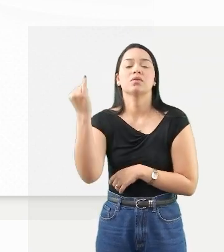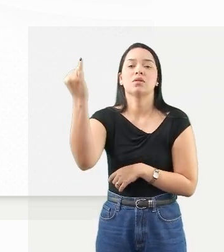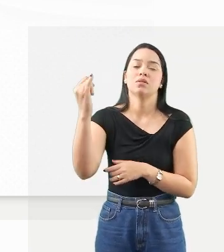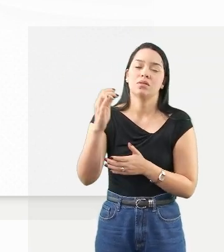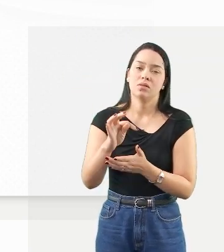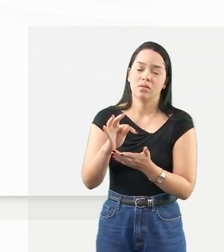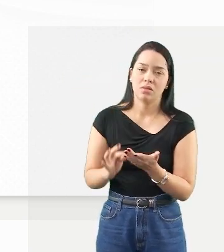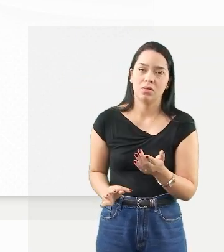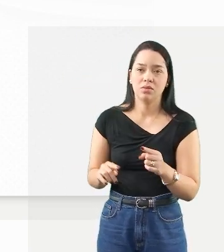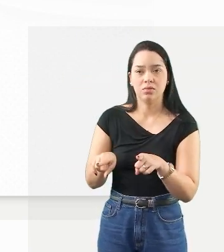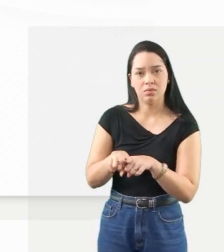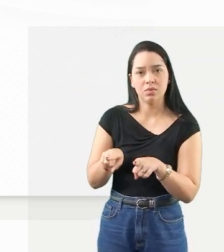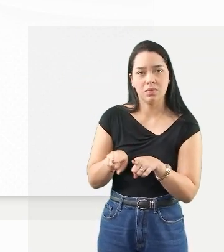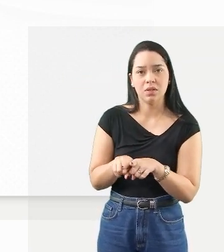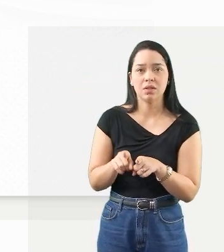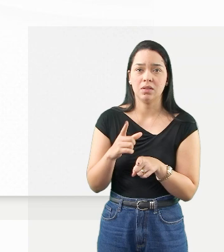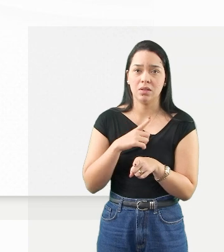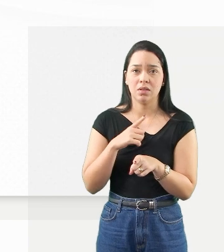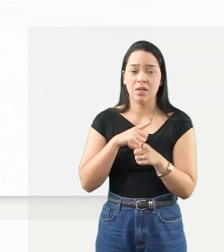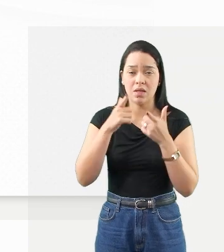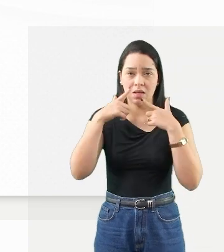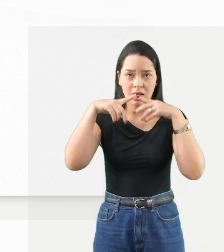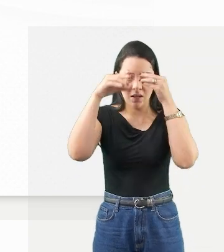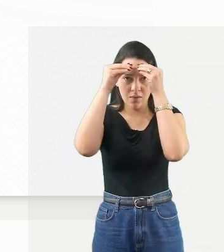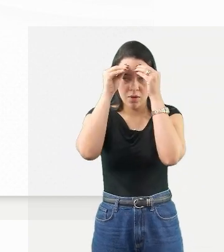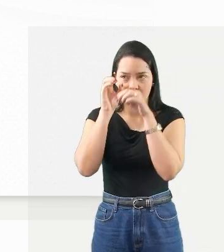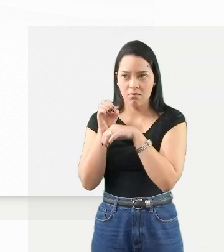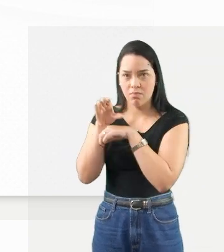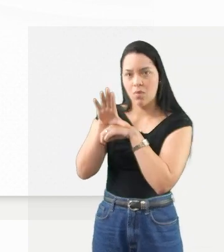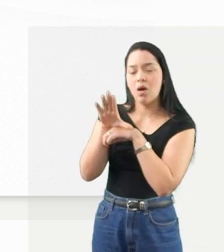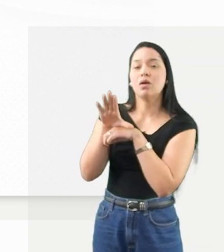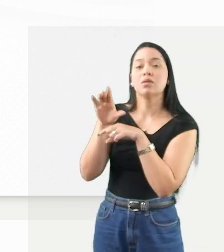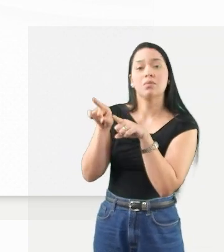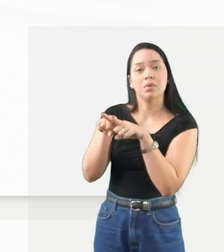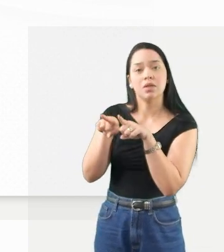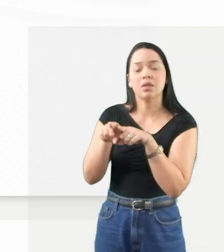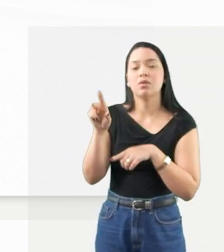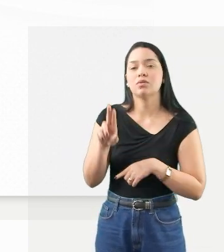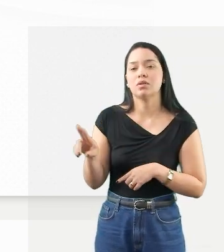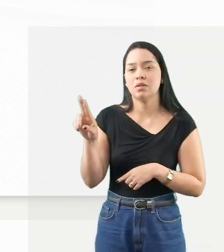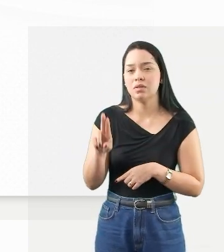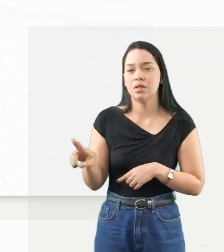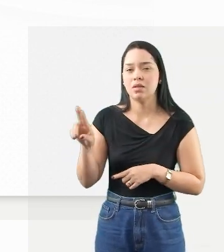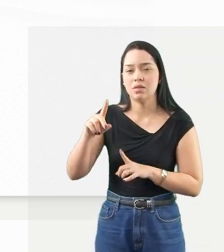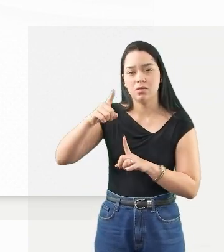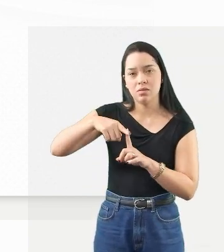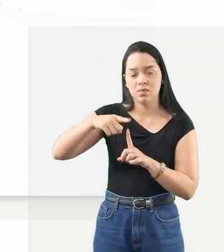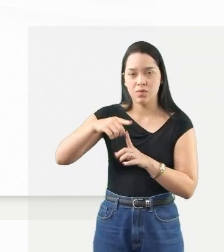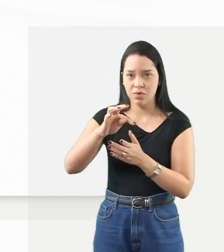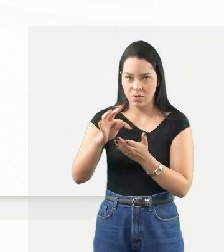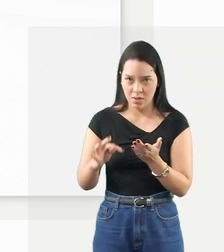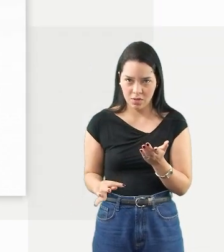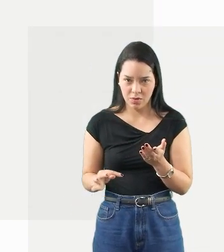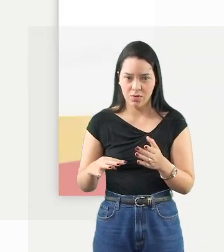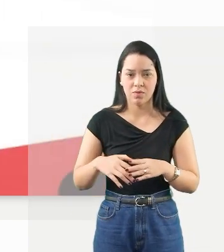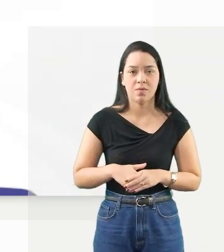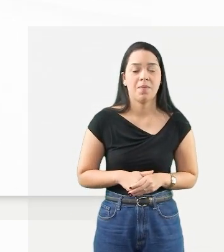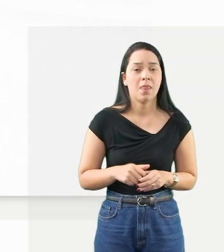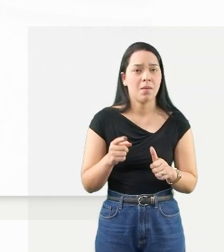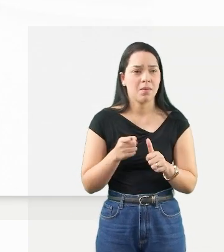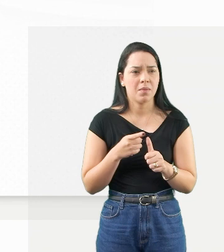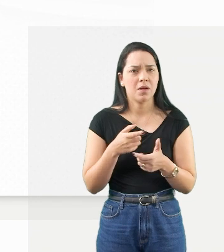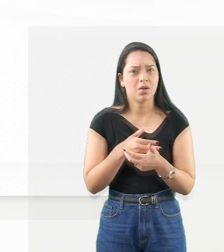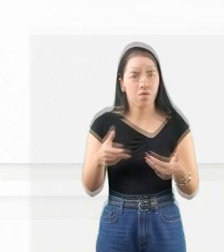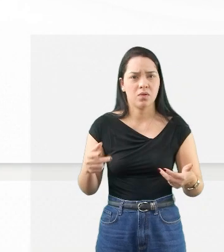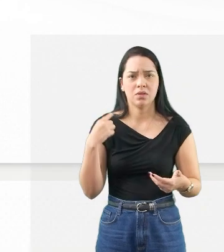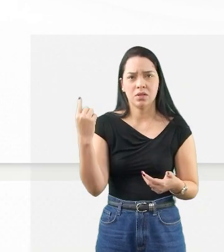texto circulando e a linguagem publicitária que é muito utilizada nesse tipo de texto, certo? Então, a primeira coisa, quando a